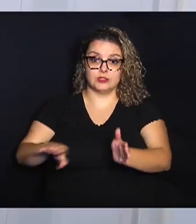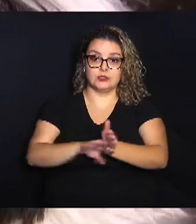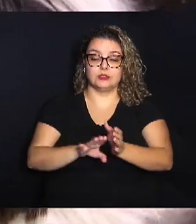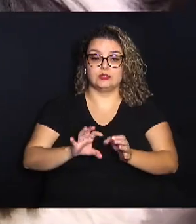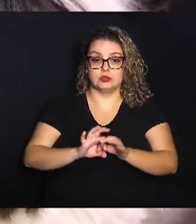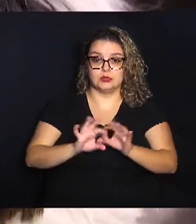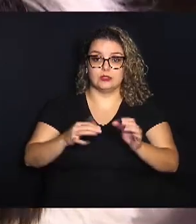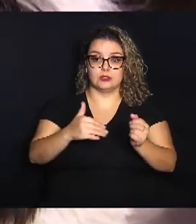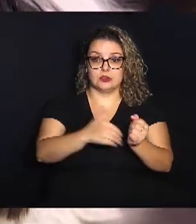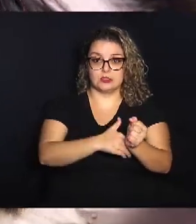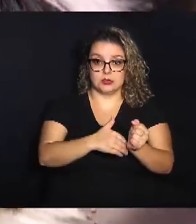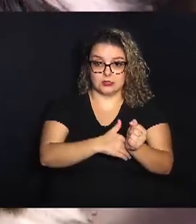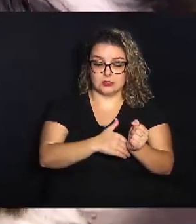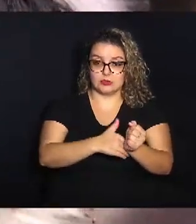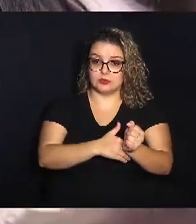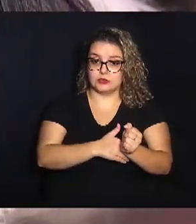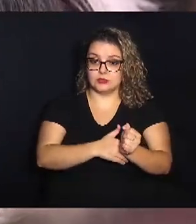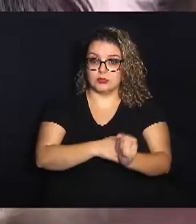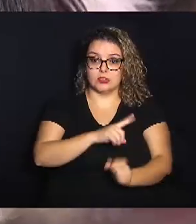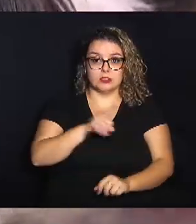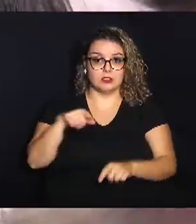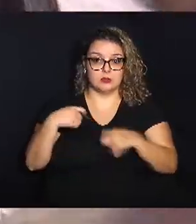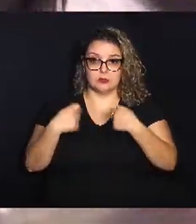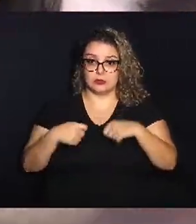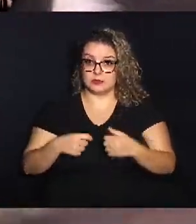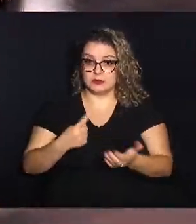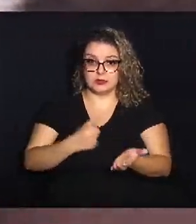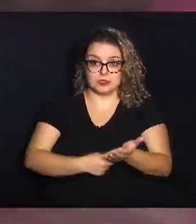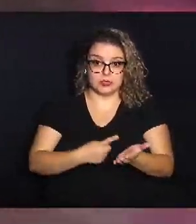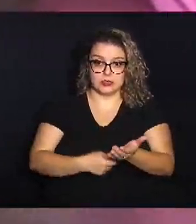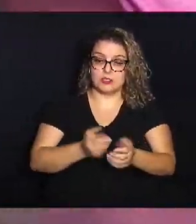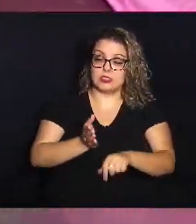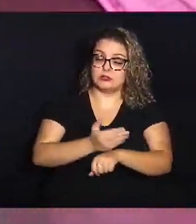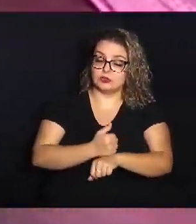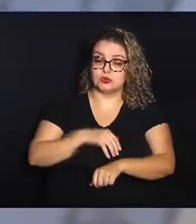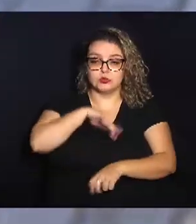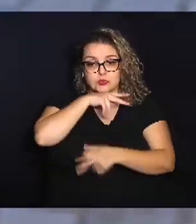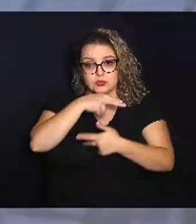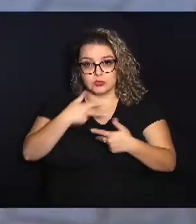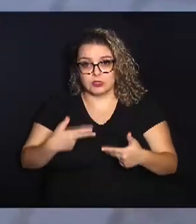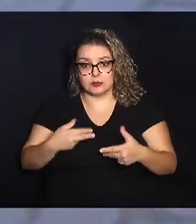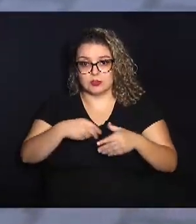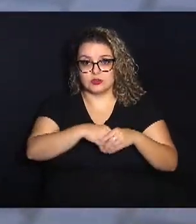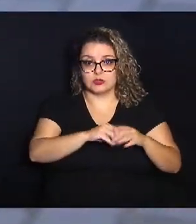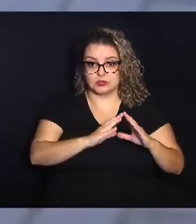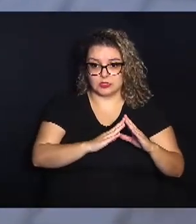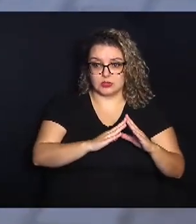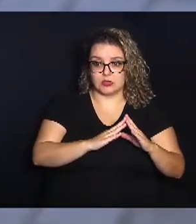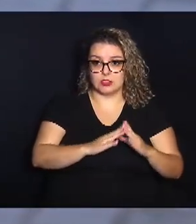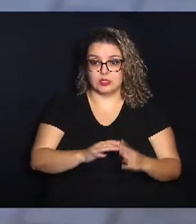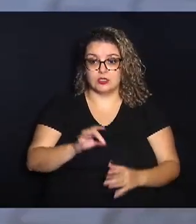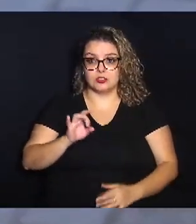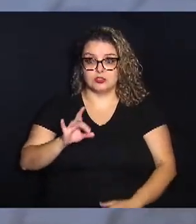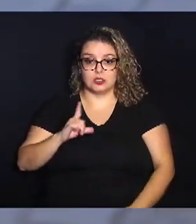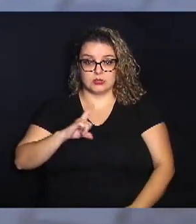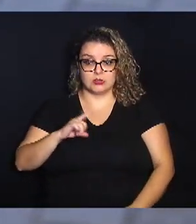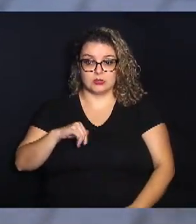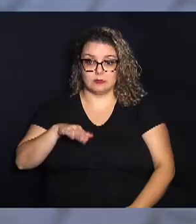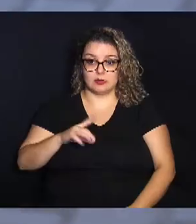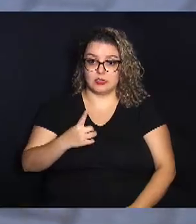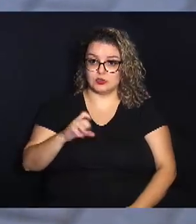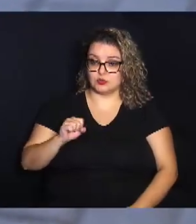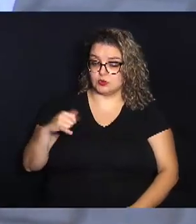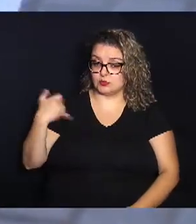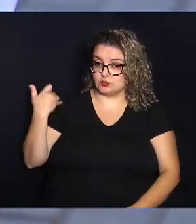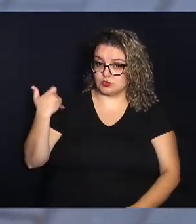distribuição de senha, não sendo necessário agendamento prévio do animal doméstico. Basta ter mais de 18 anos